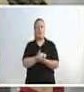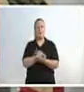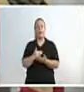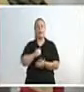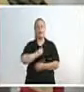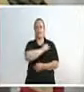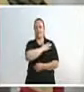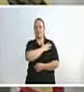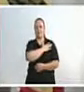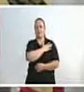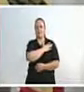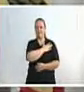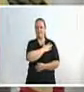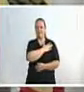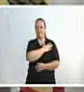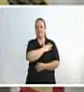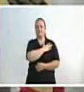o professor,